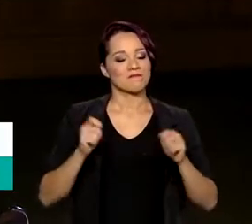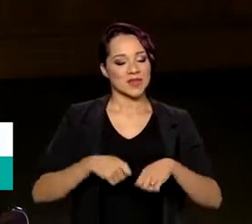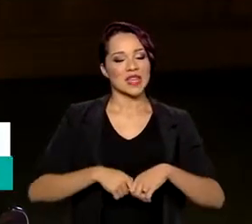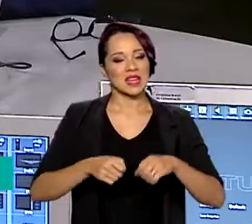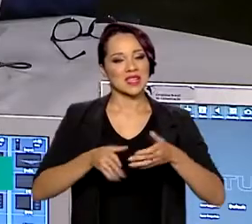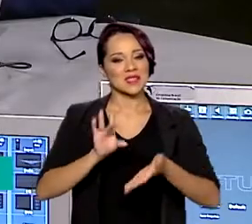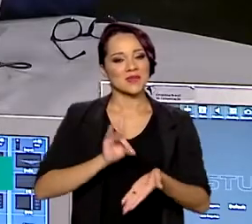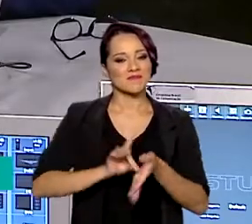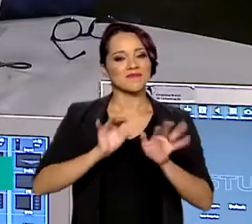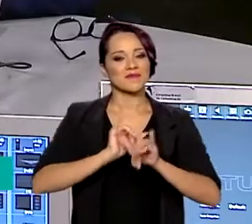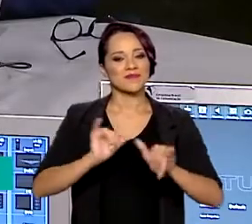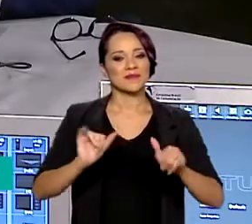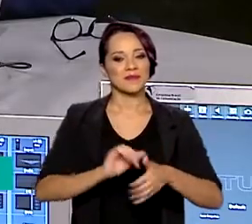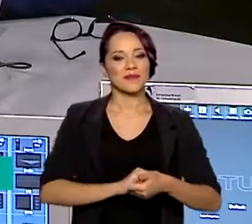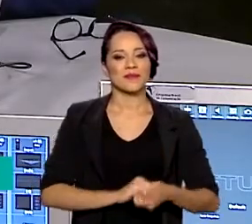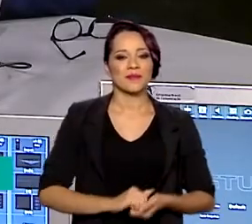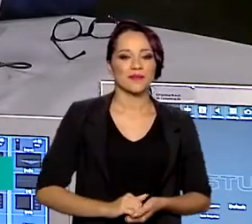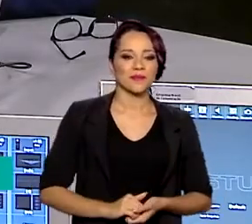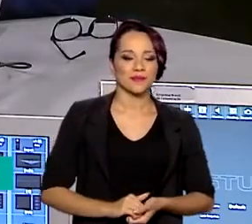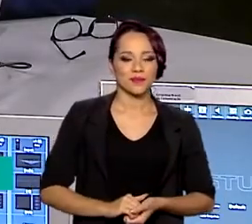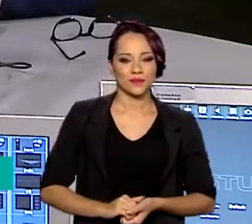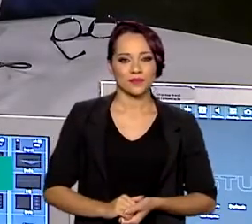registro.